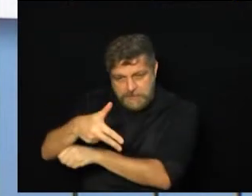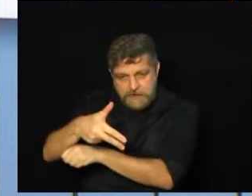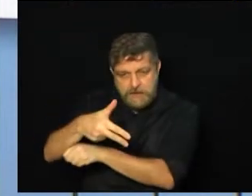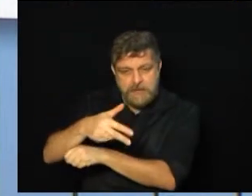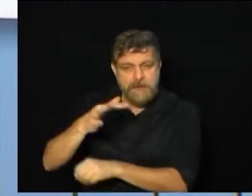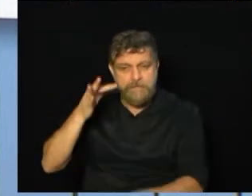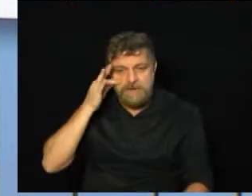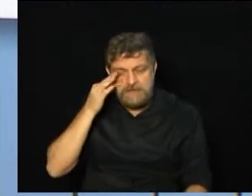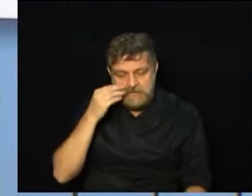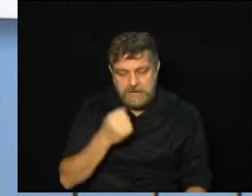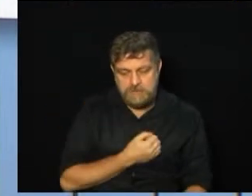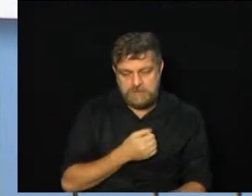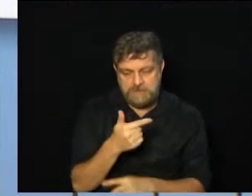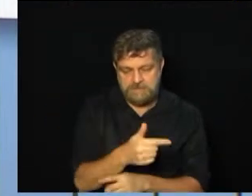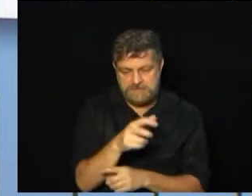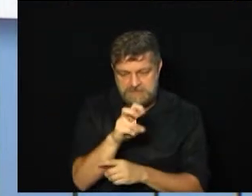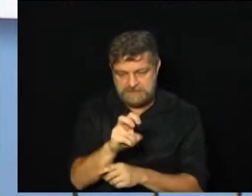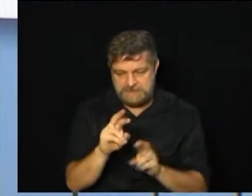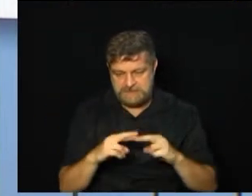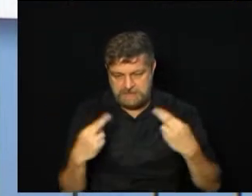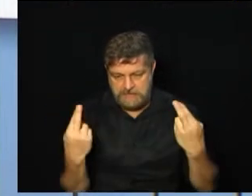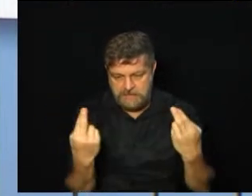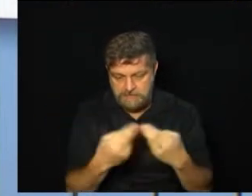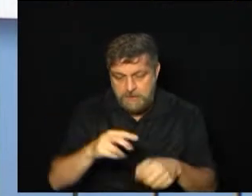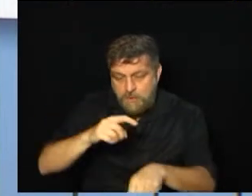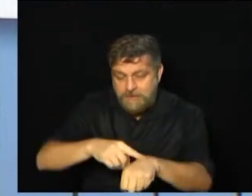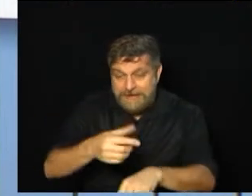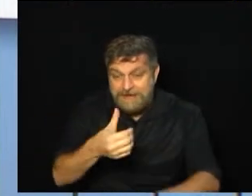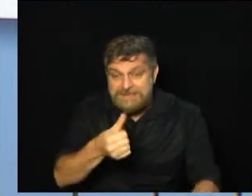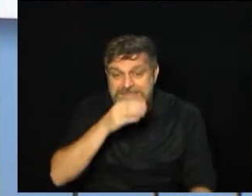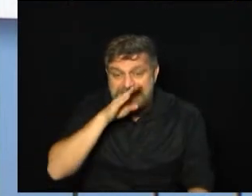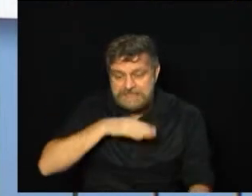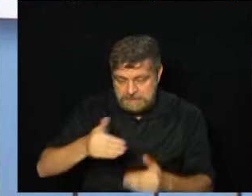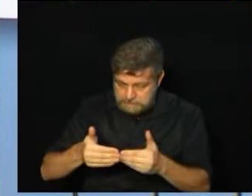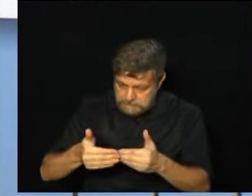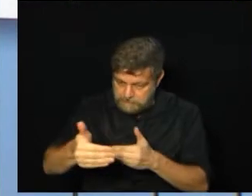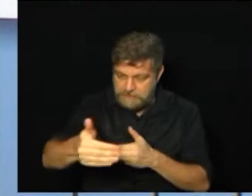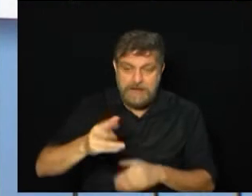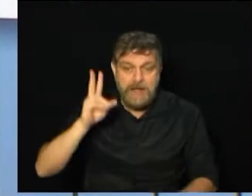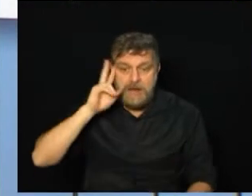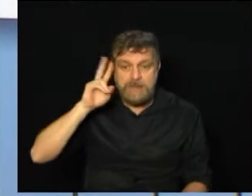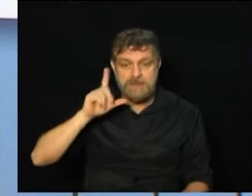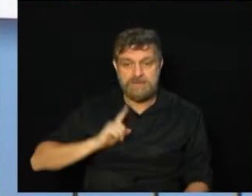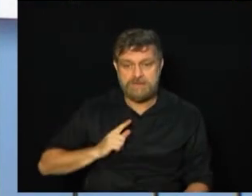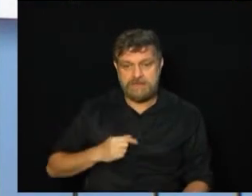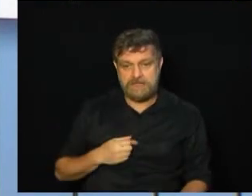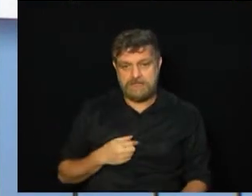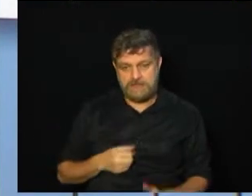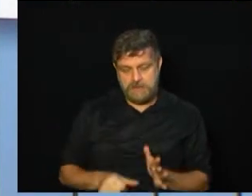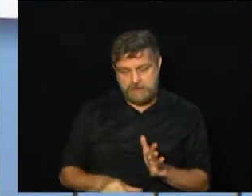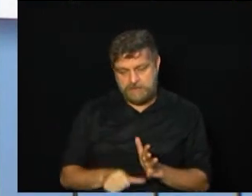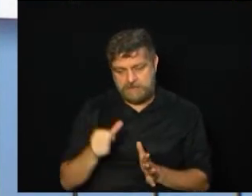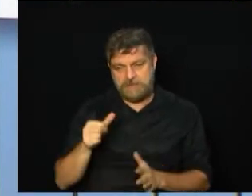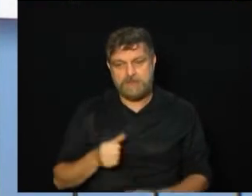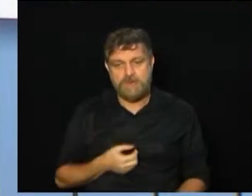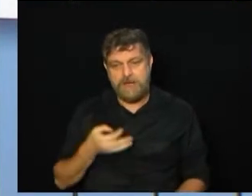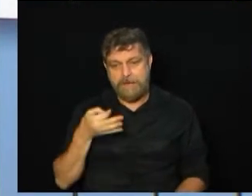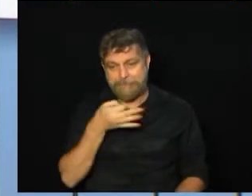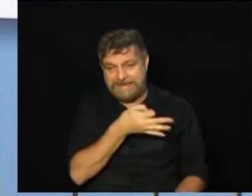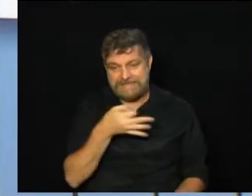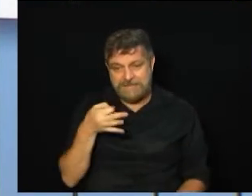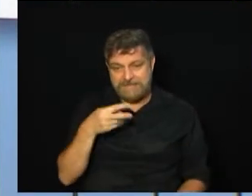a 25ª reunião ordinária a partir das 6 horas da tarde. Lembrando que começa com o primeiro período, que é o período